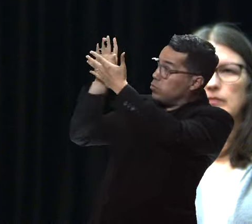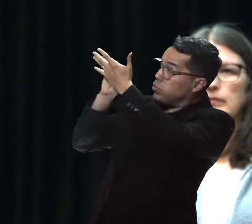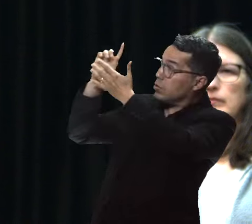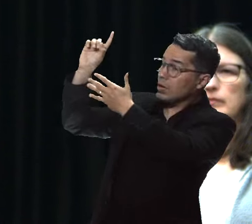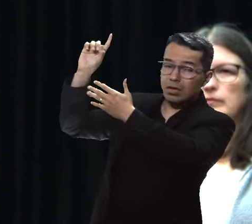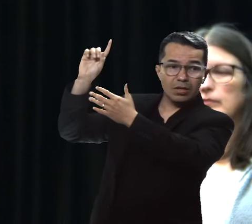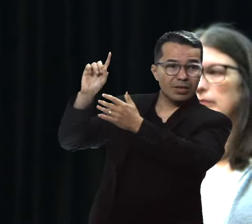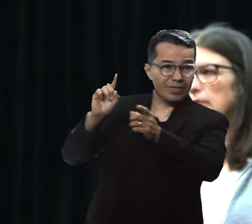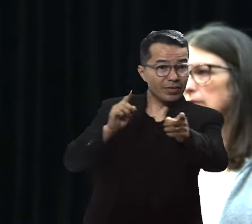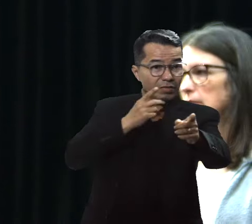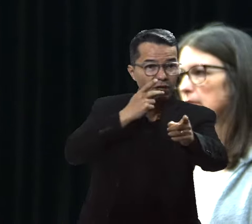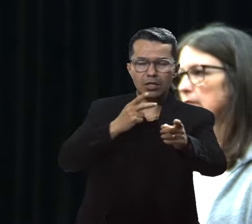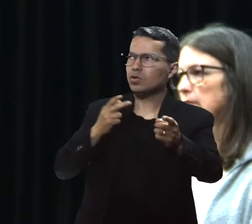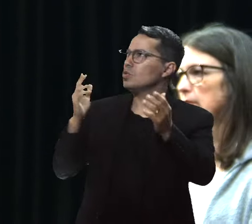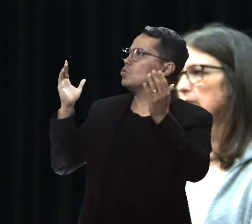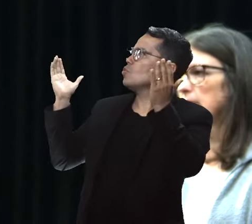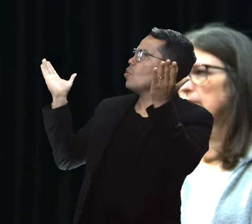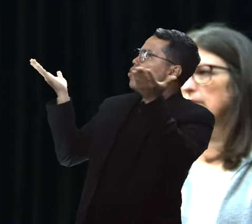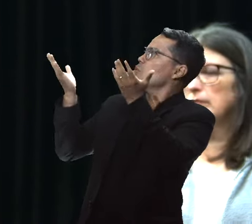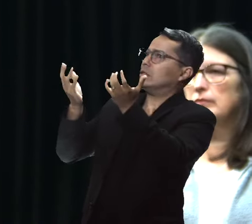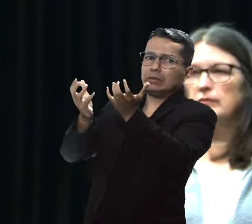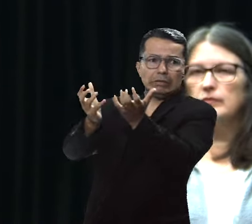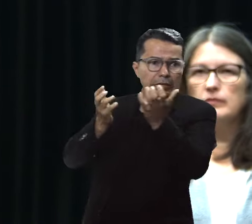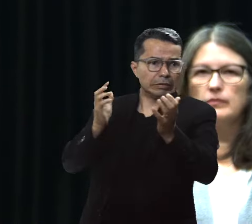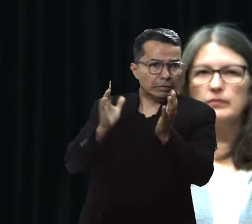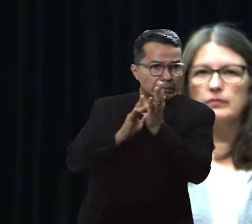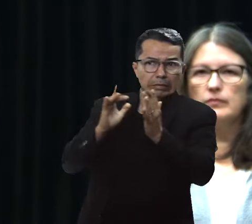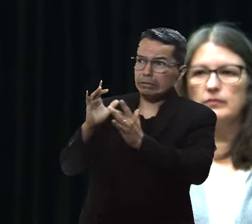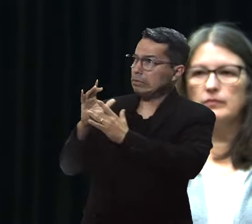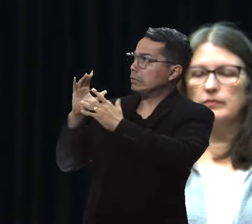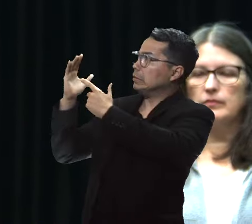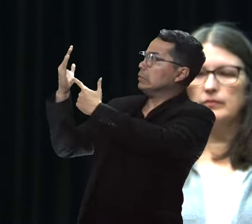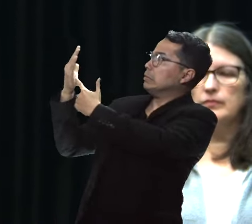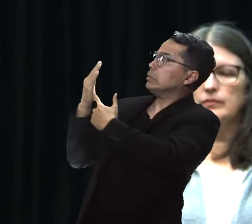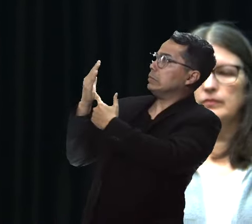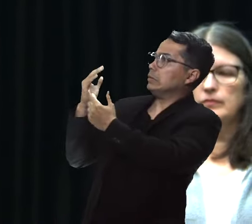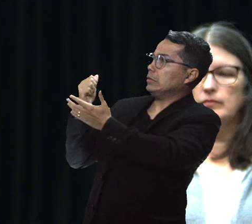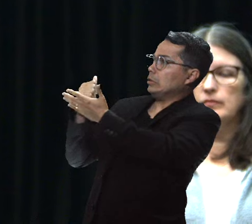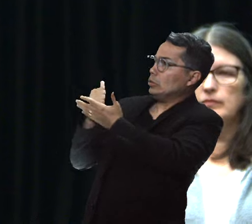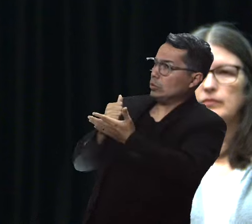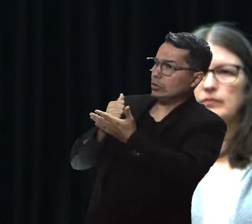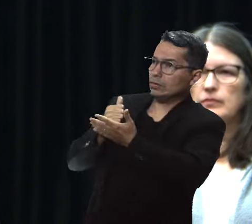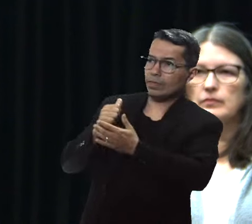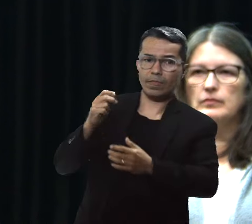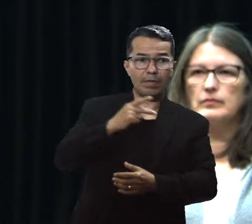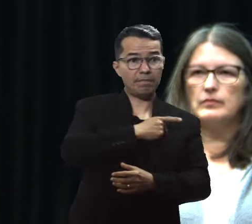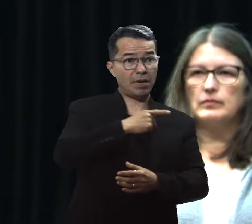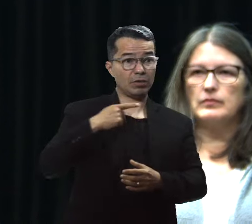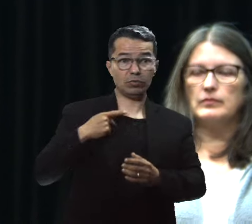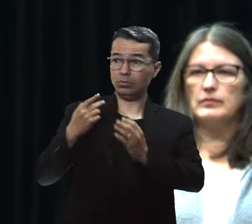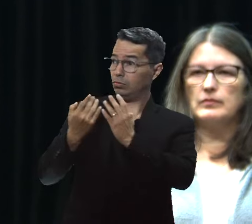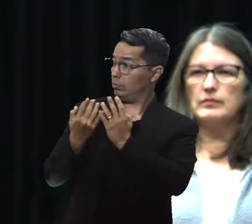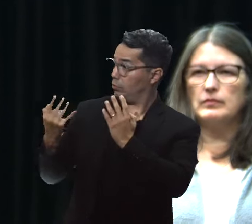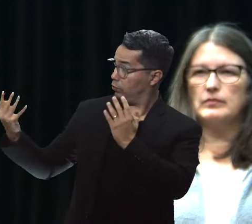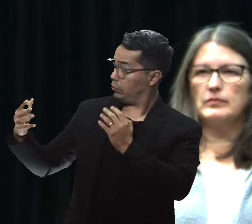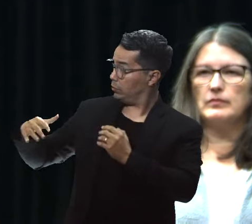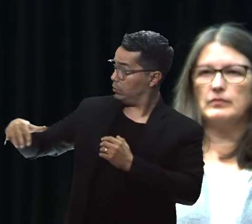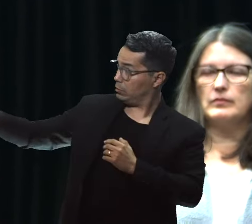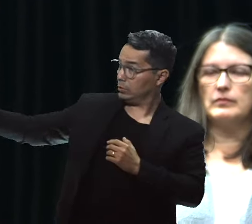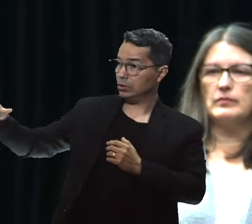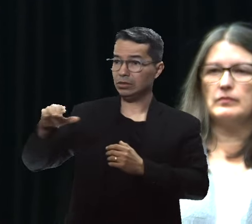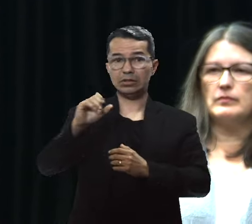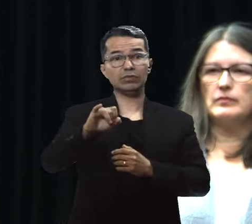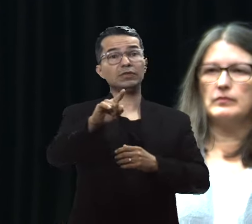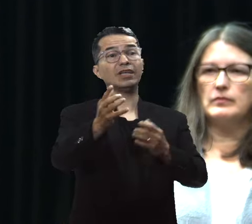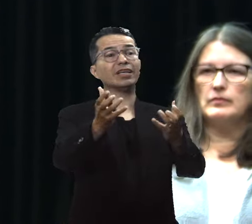mesmo fala: eu quero que Jesus seja o meu padrão. Os pastores da igreja vão estar aqui na frente no final do culto. Se você quer